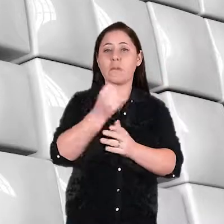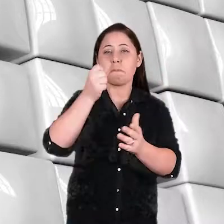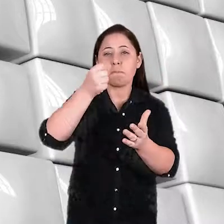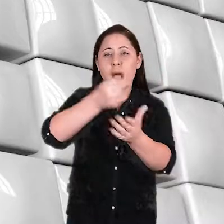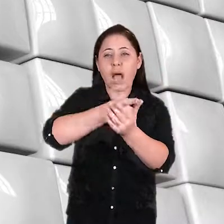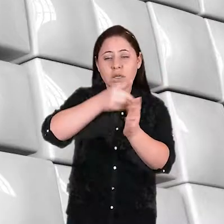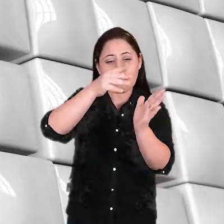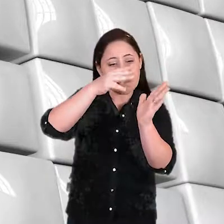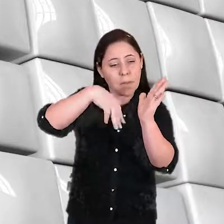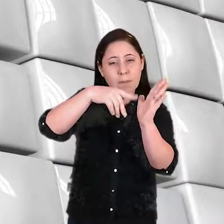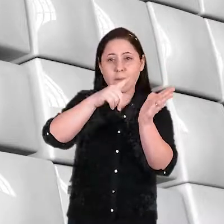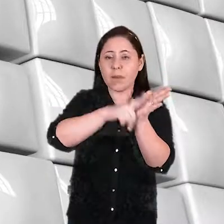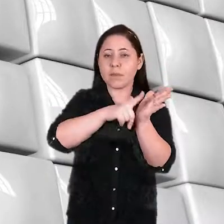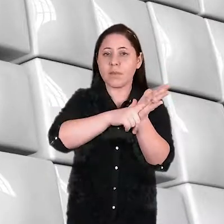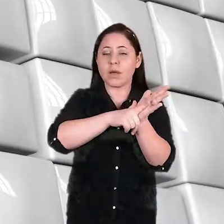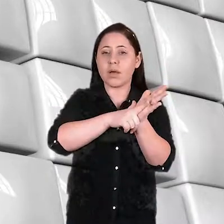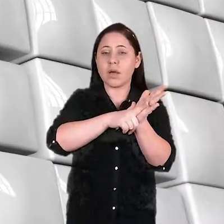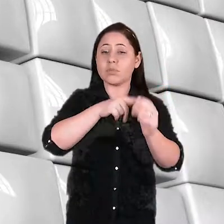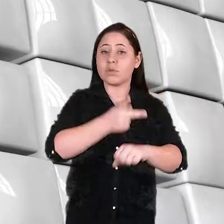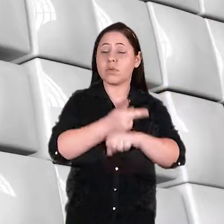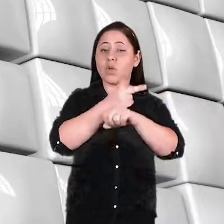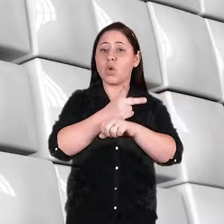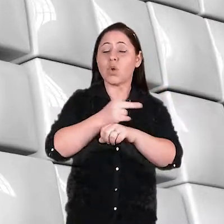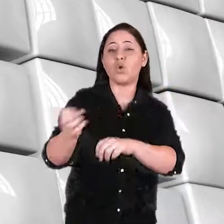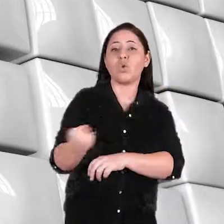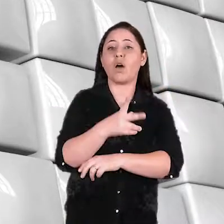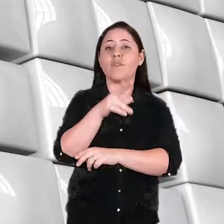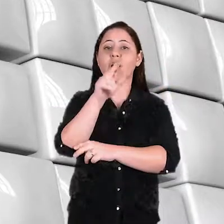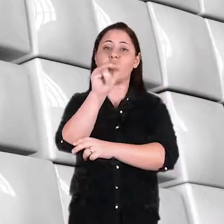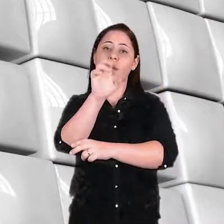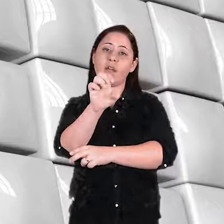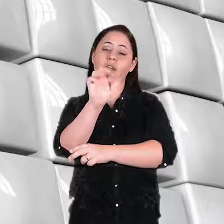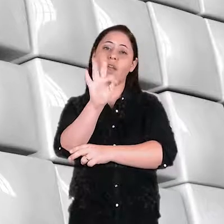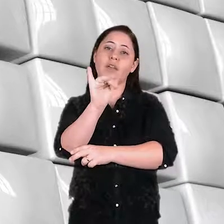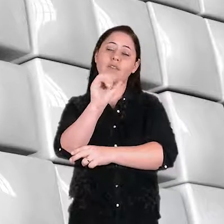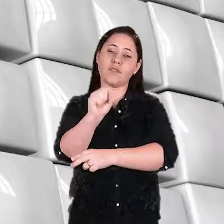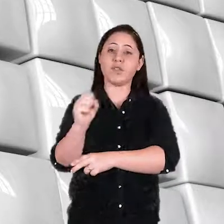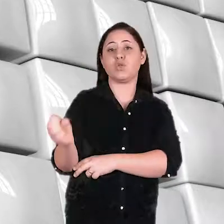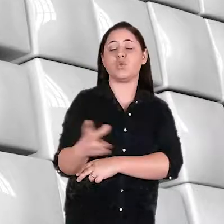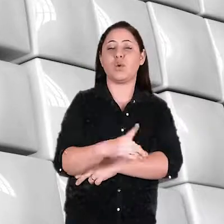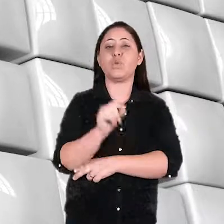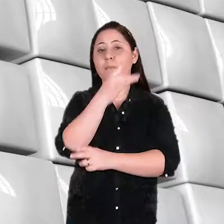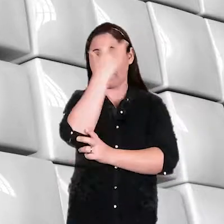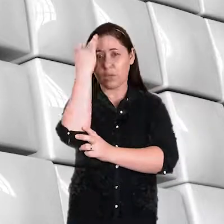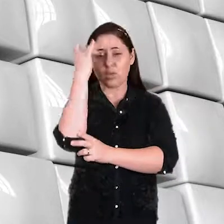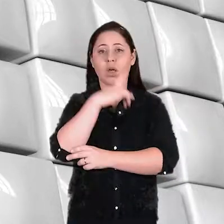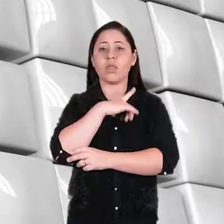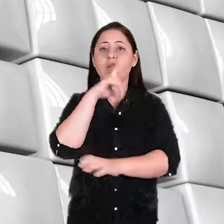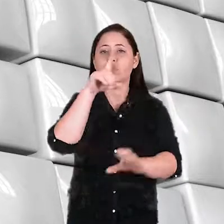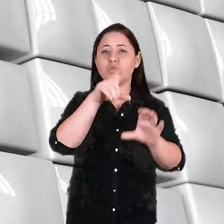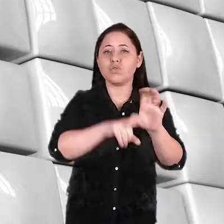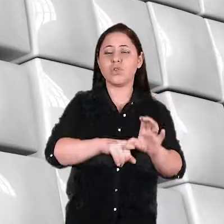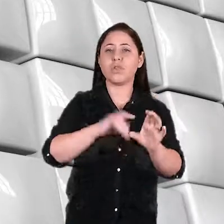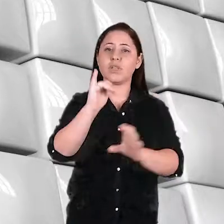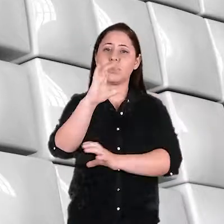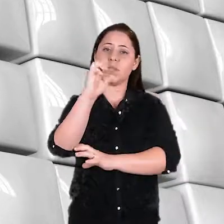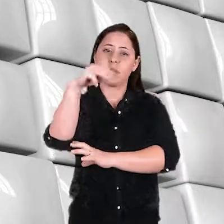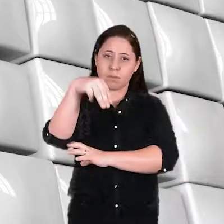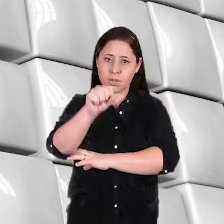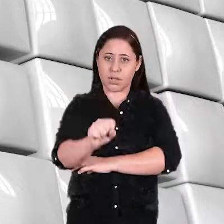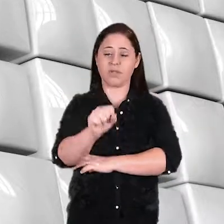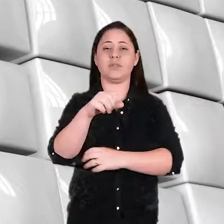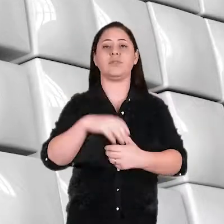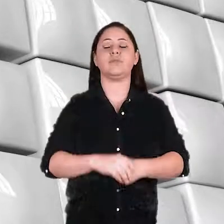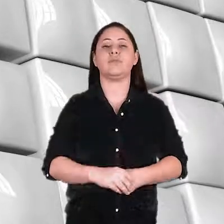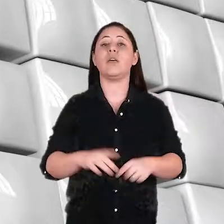nota fiscal premiada e uma nova edição do refinanciamento fiscal, o Refis, para quem tem débitos